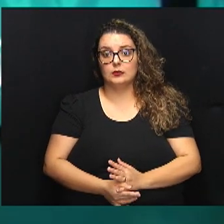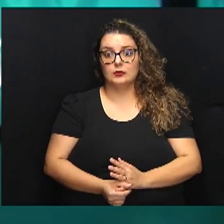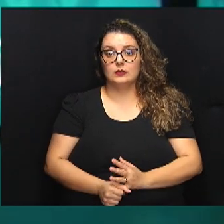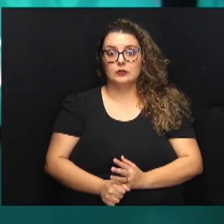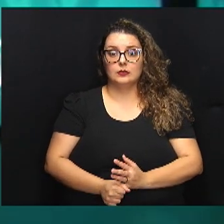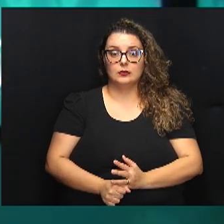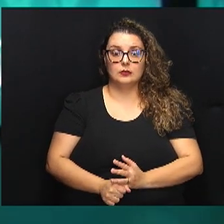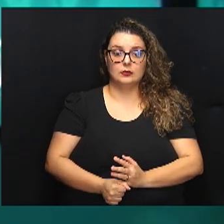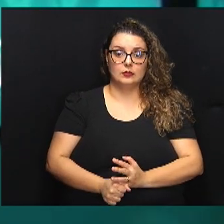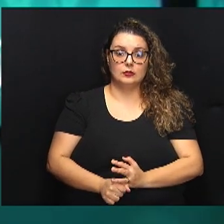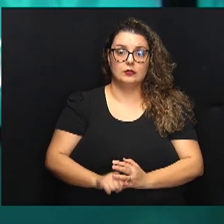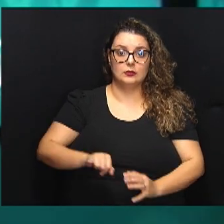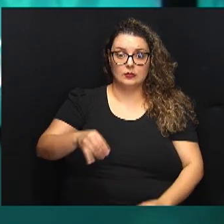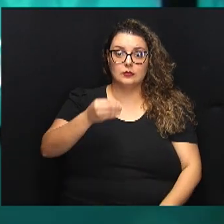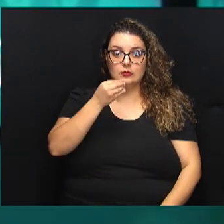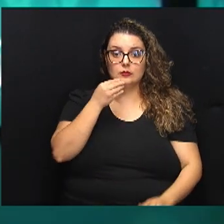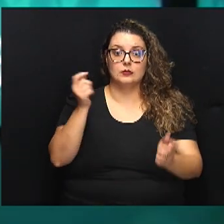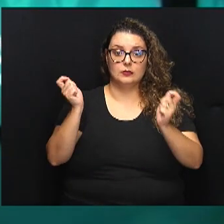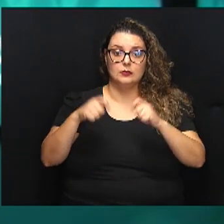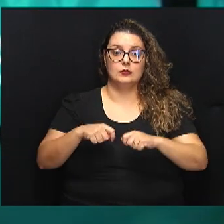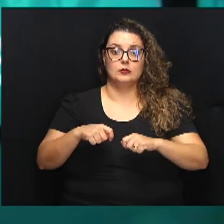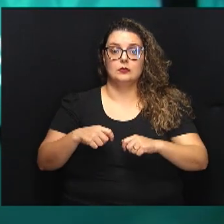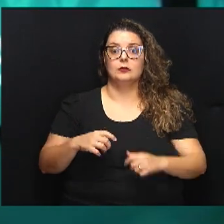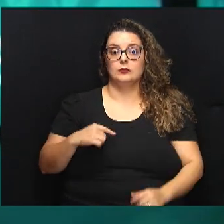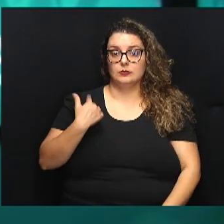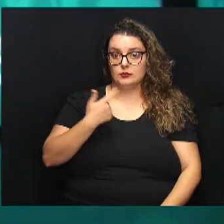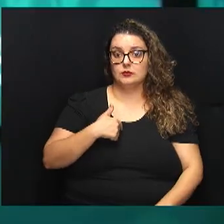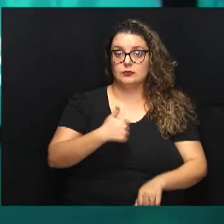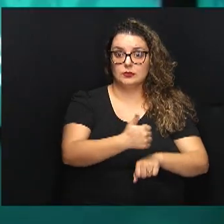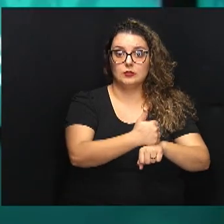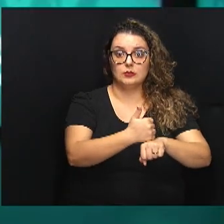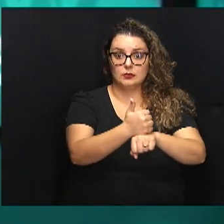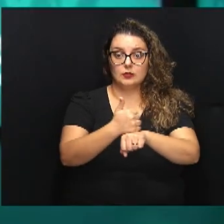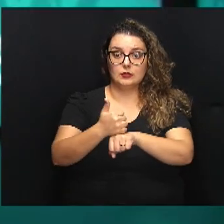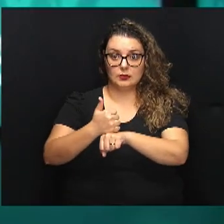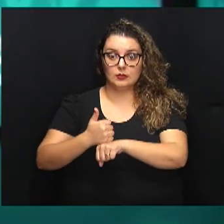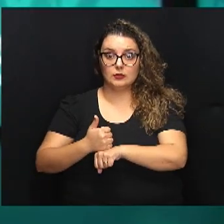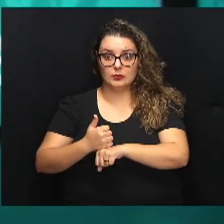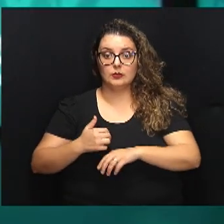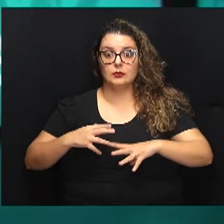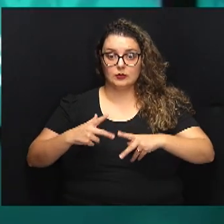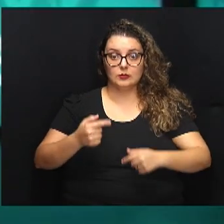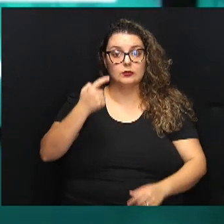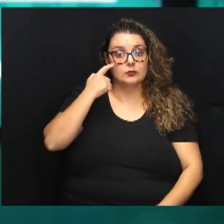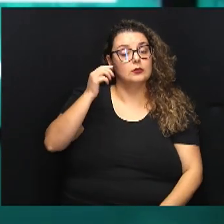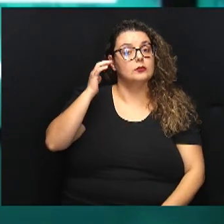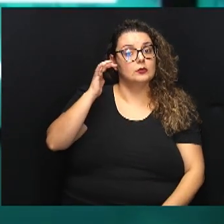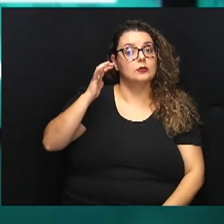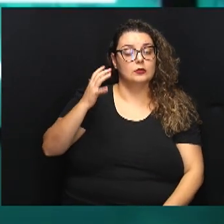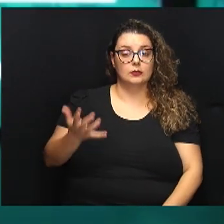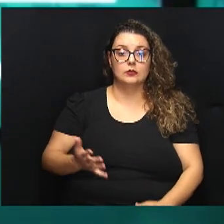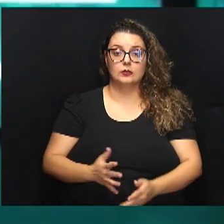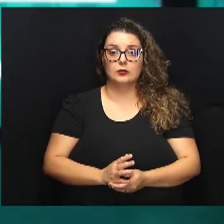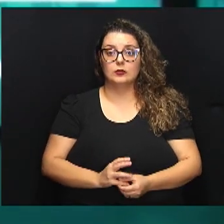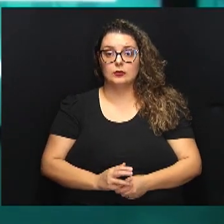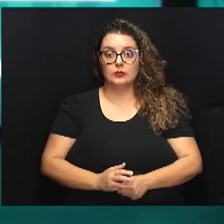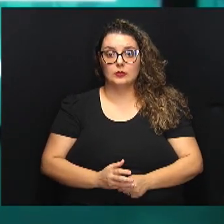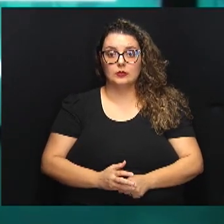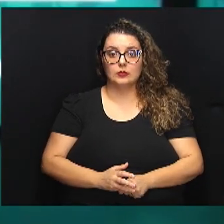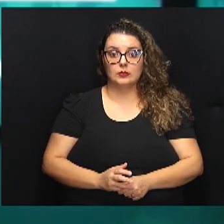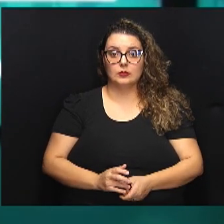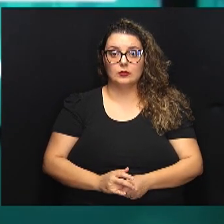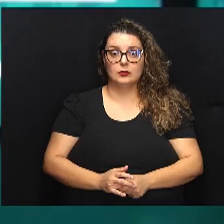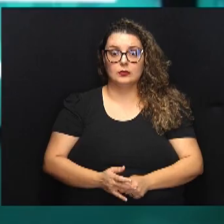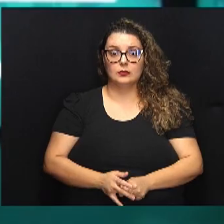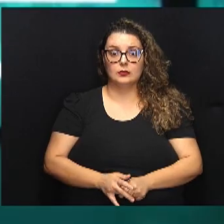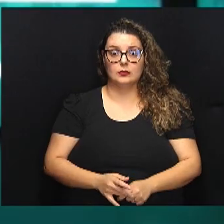aproveitando toda a capacidade e potencial dos nossos atletas com aquilo que eu penso, e vejo